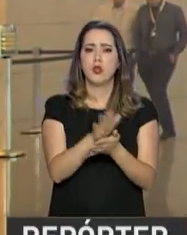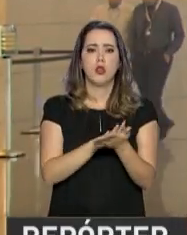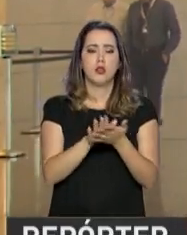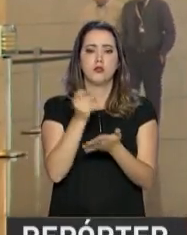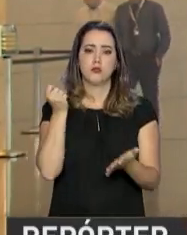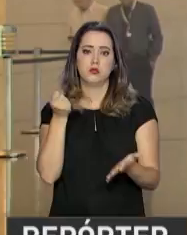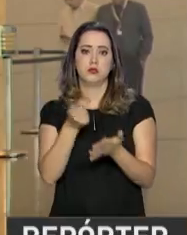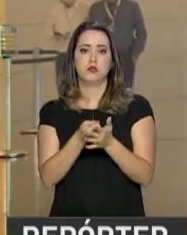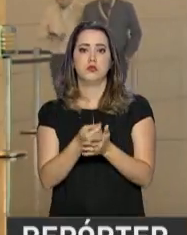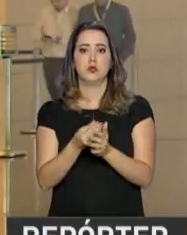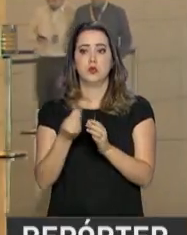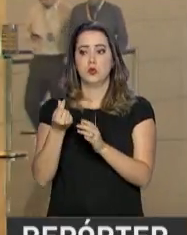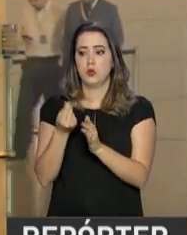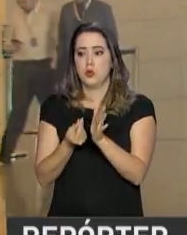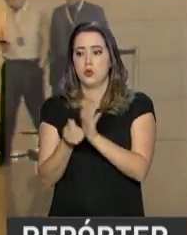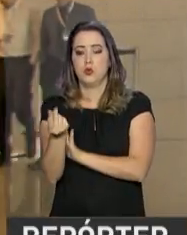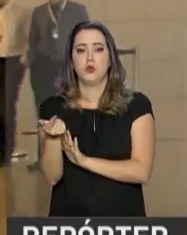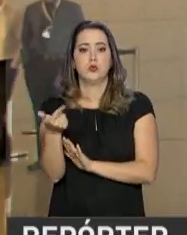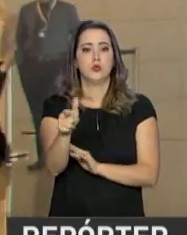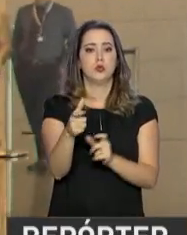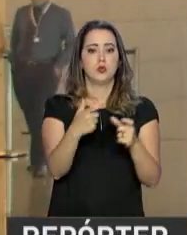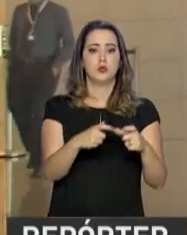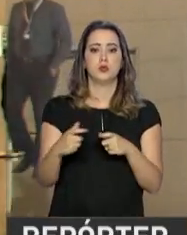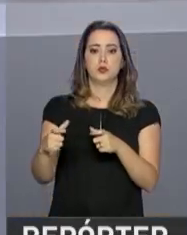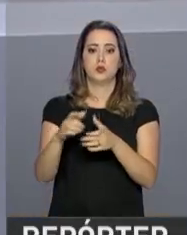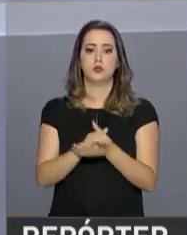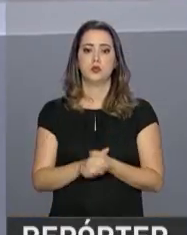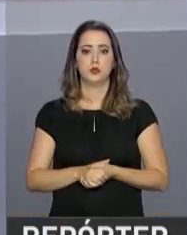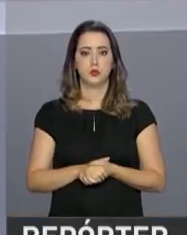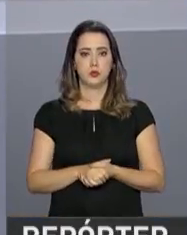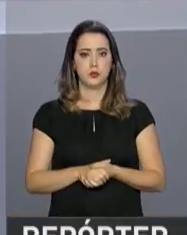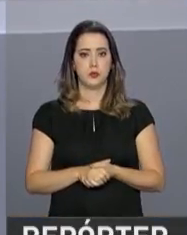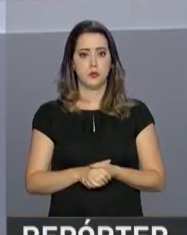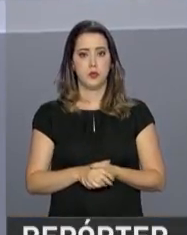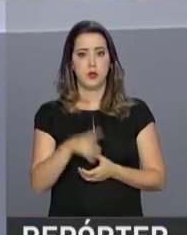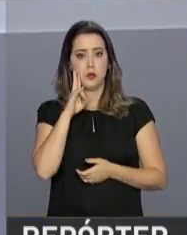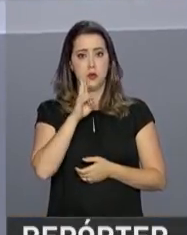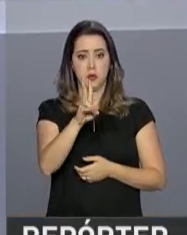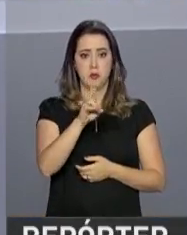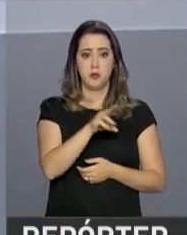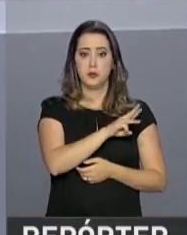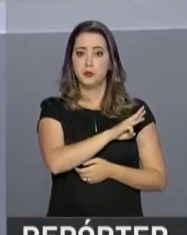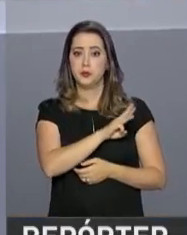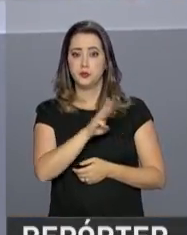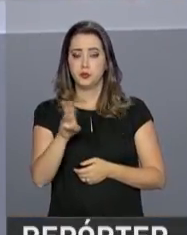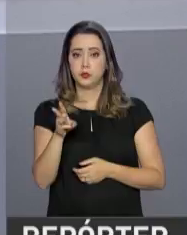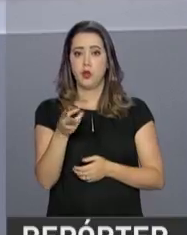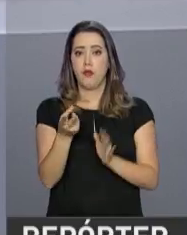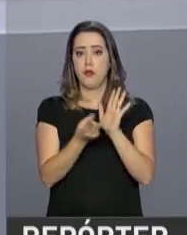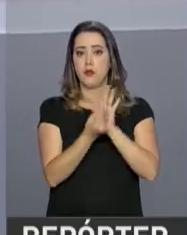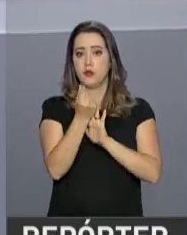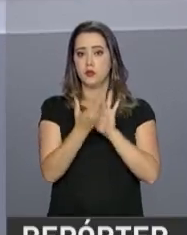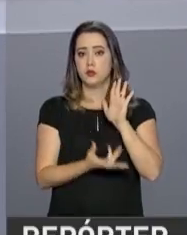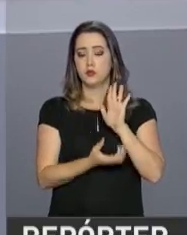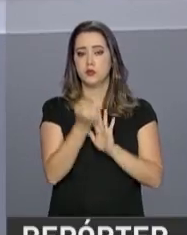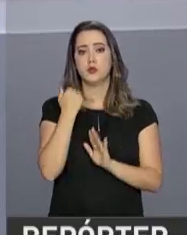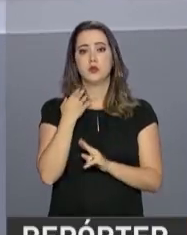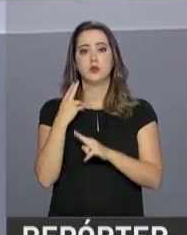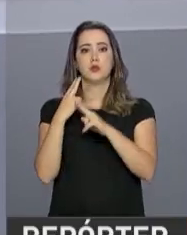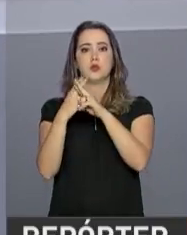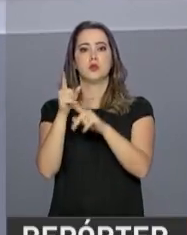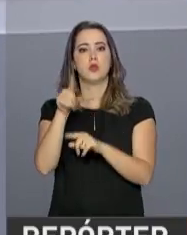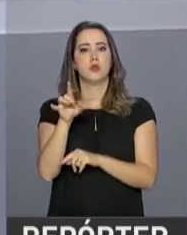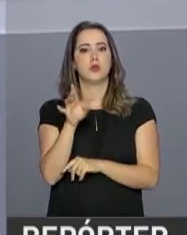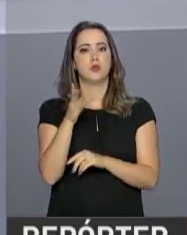dai do envio desse recurso até outra instituição financeira para consultar o saldo disponível para saque da caixa é